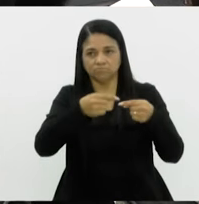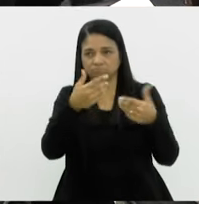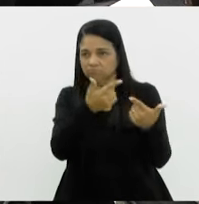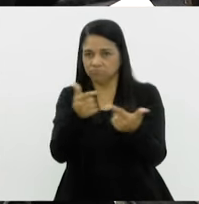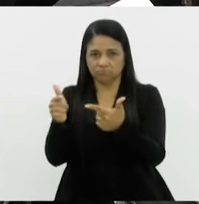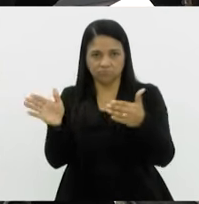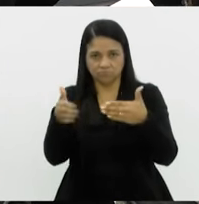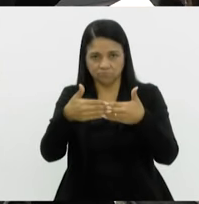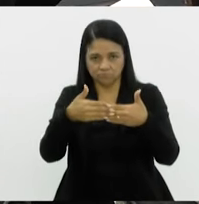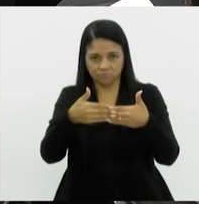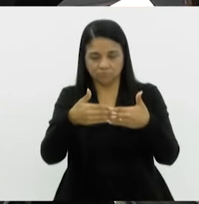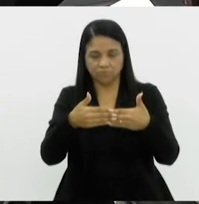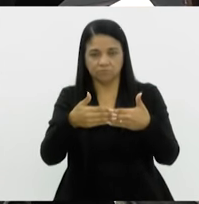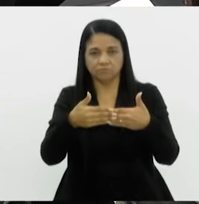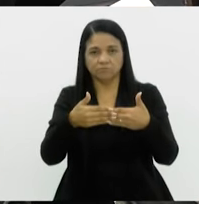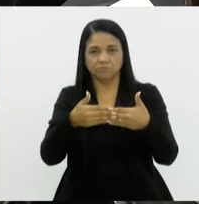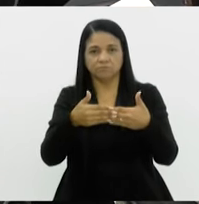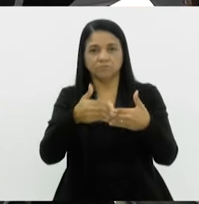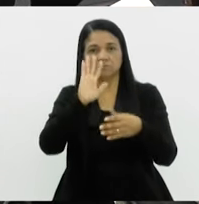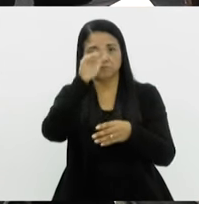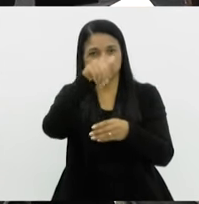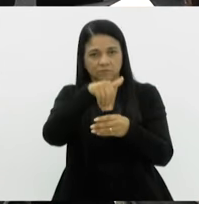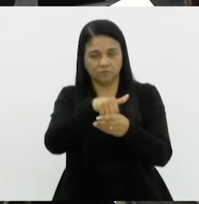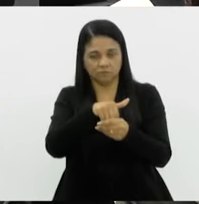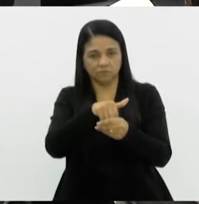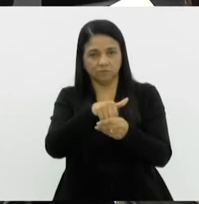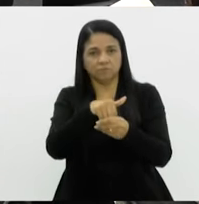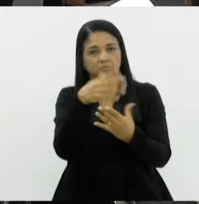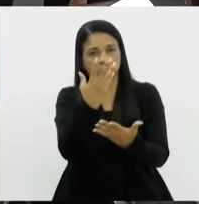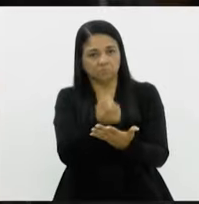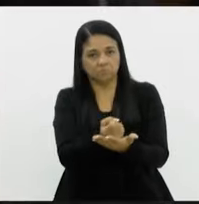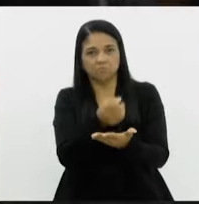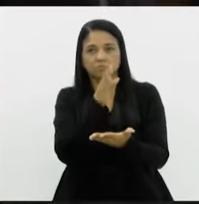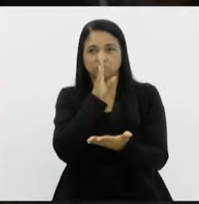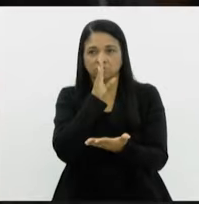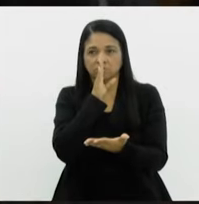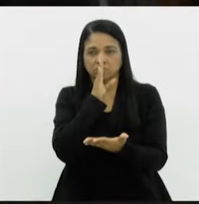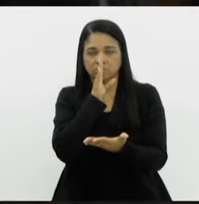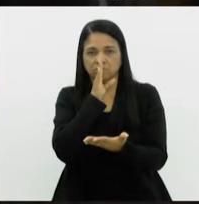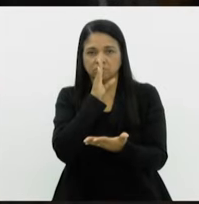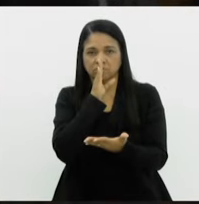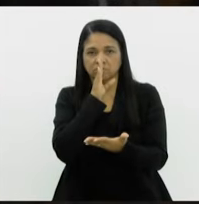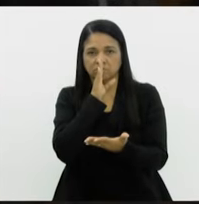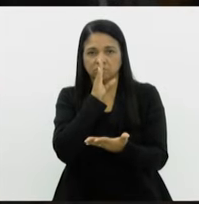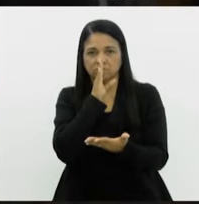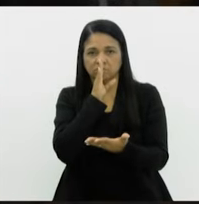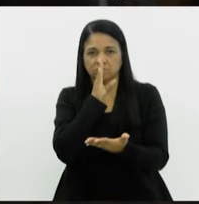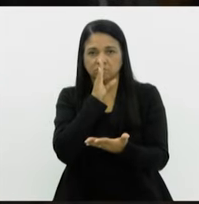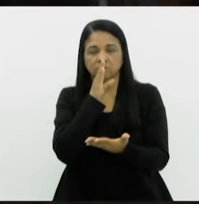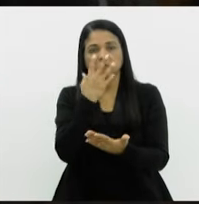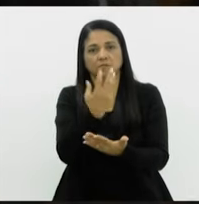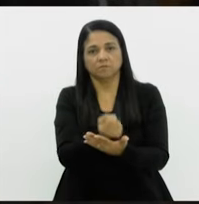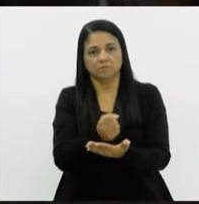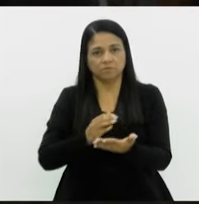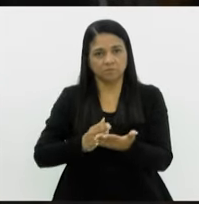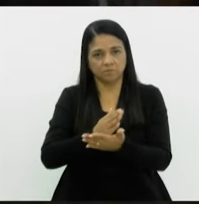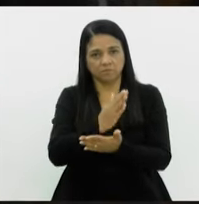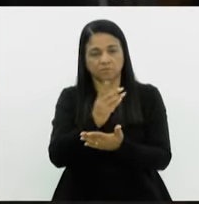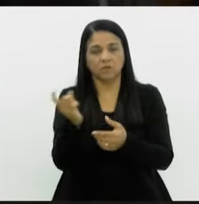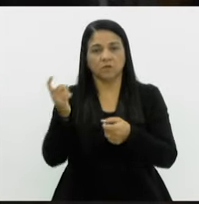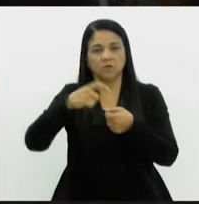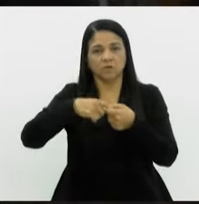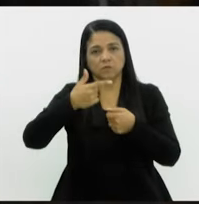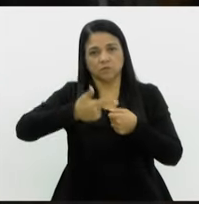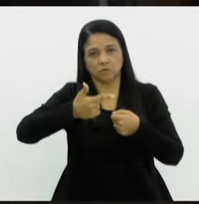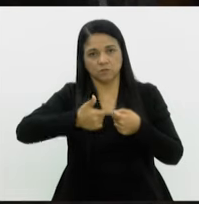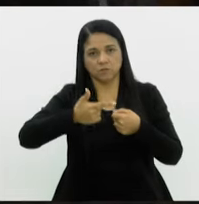queira discutir, encerrada a discussão. Em votação, os senhores que aprovam, permaneçam como estão, aprovado primeiro, retorno segundo.